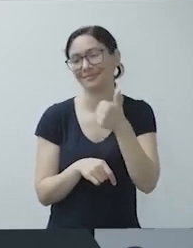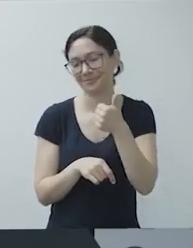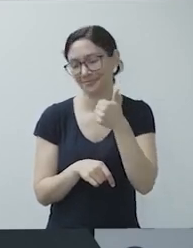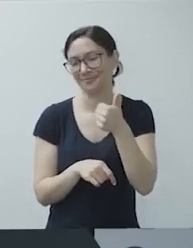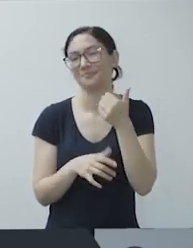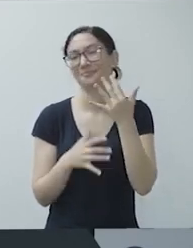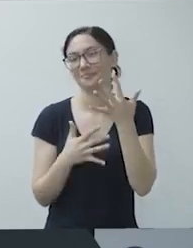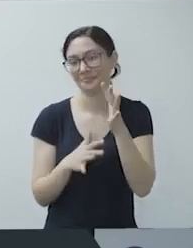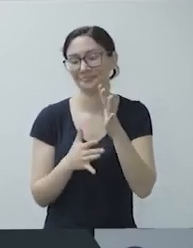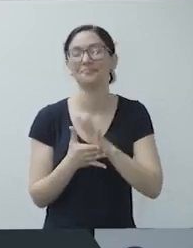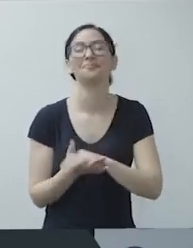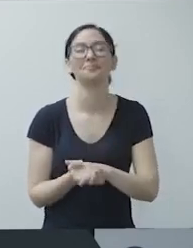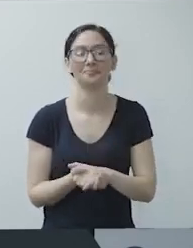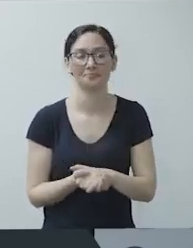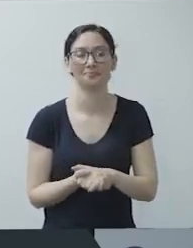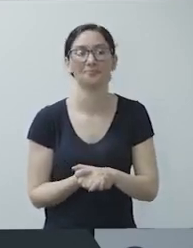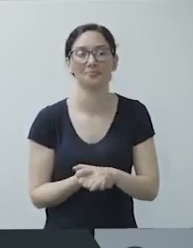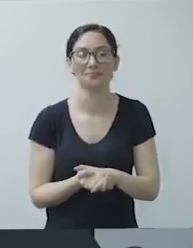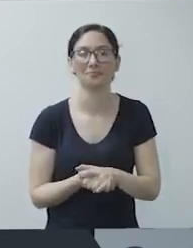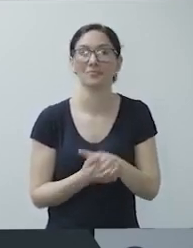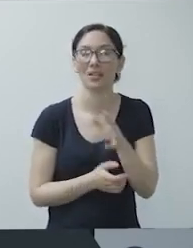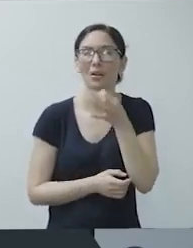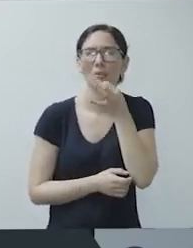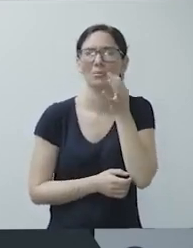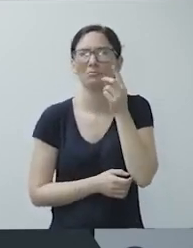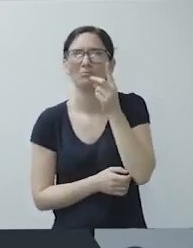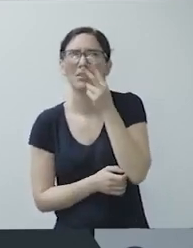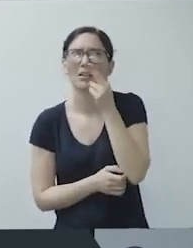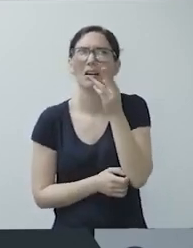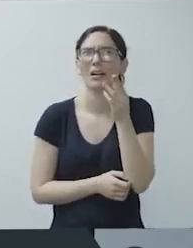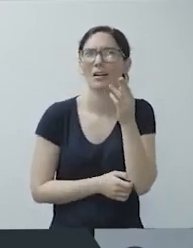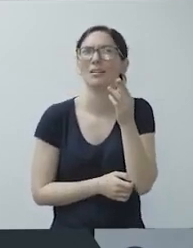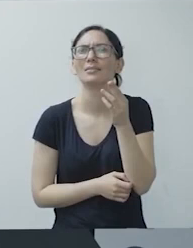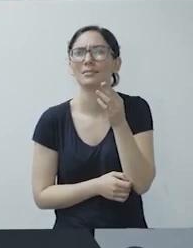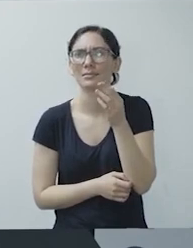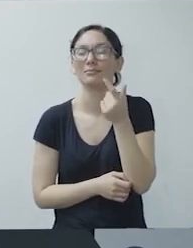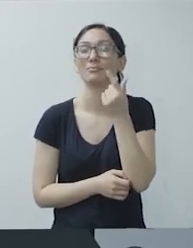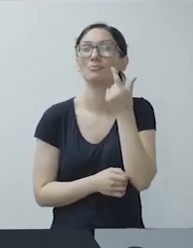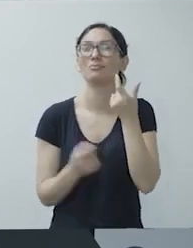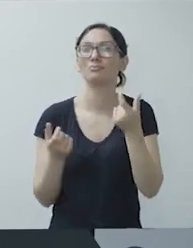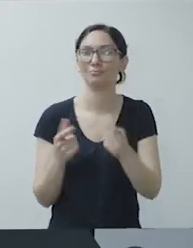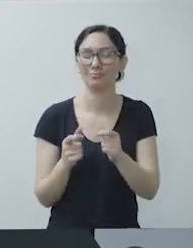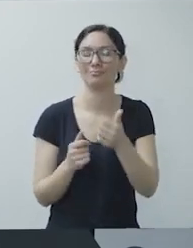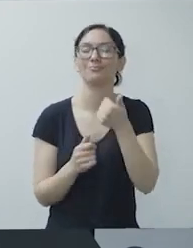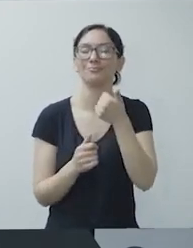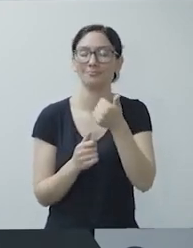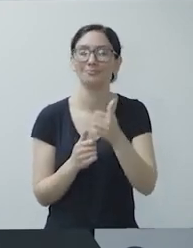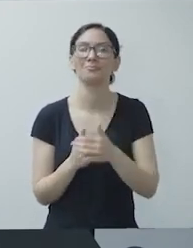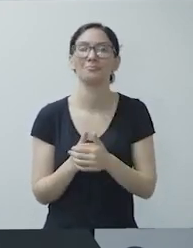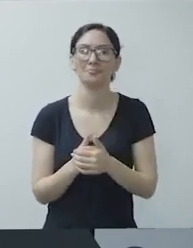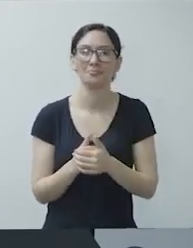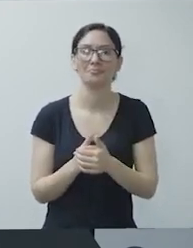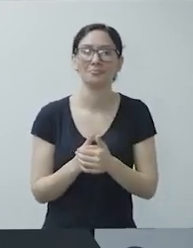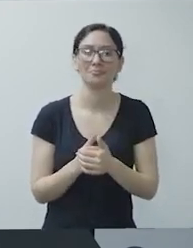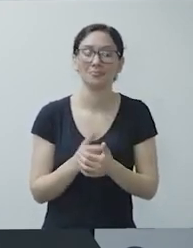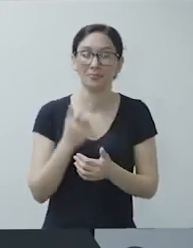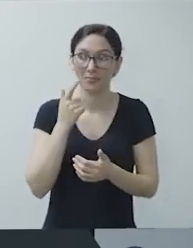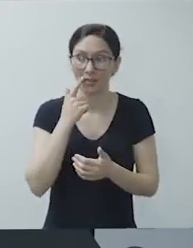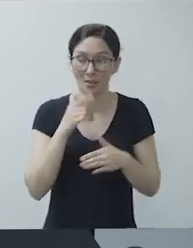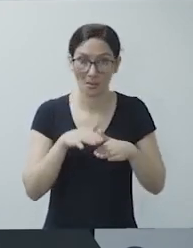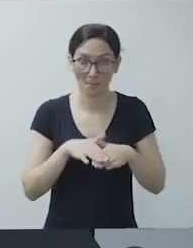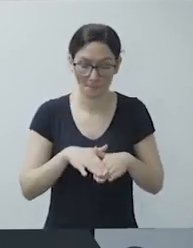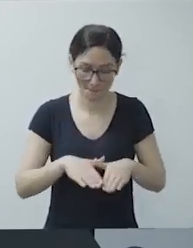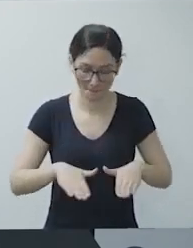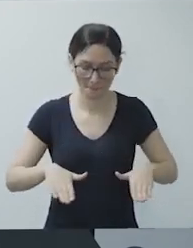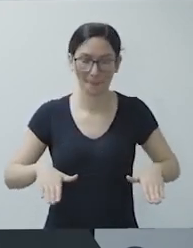vocês acertaram aí a opinião de vocês, aonde a nossa borboleta iria pousar. Vejam aqui na nossa mesa